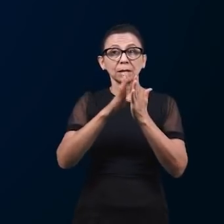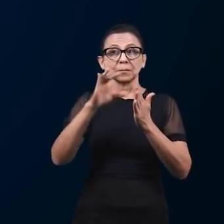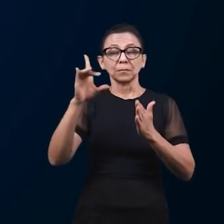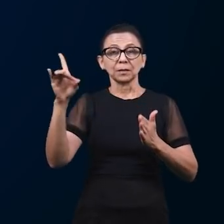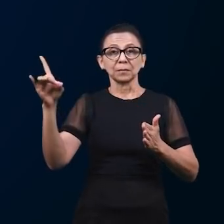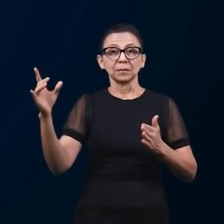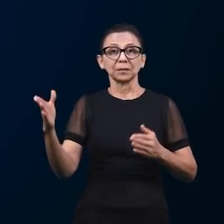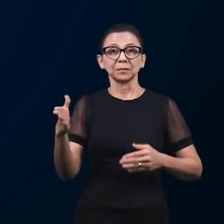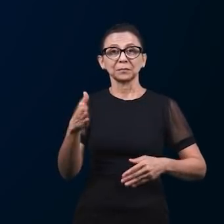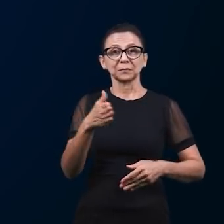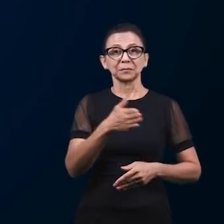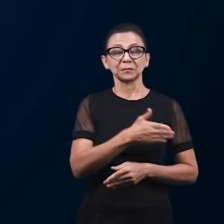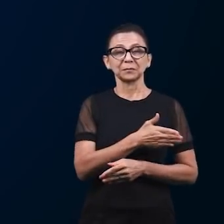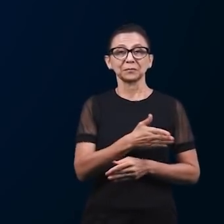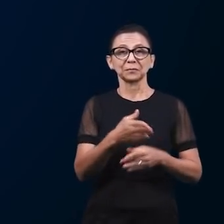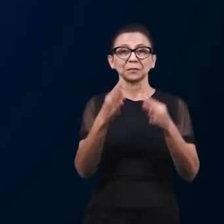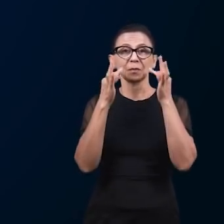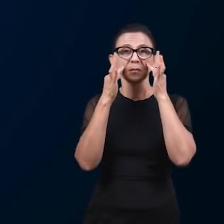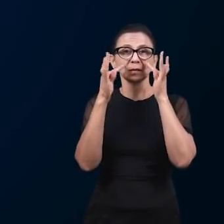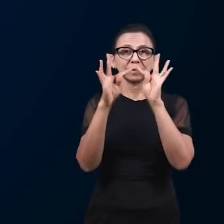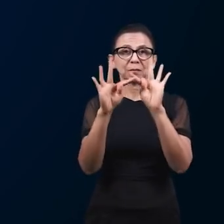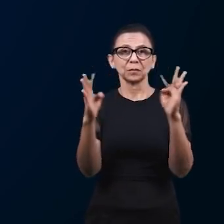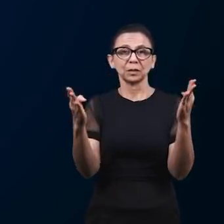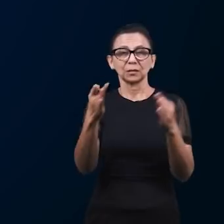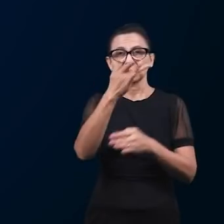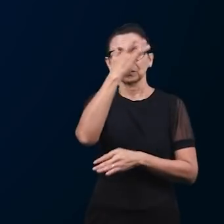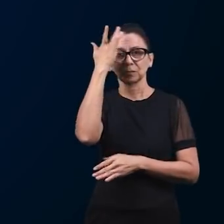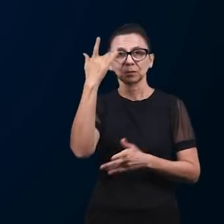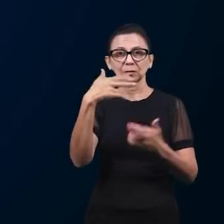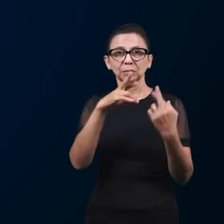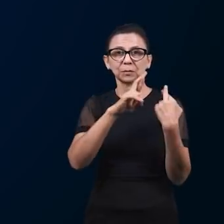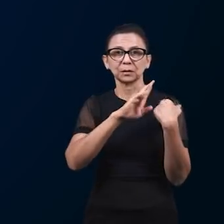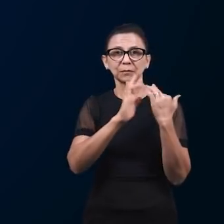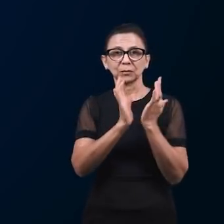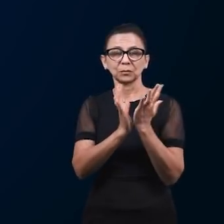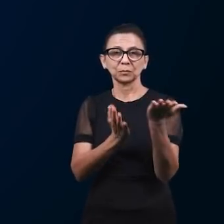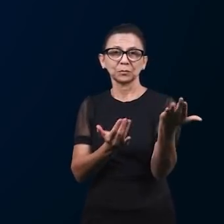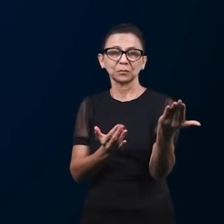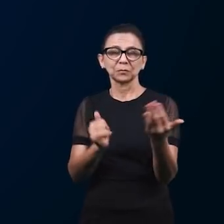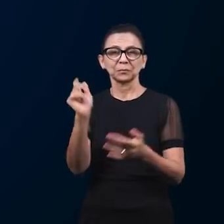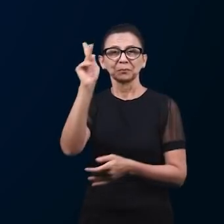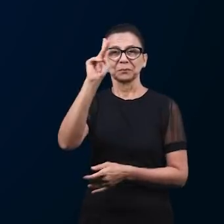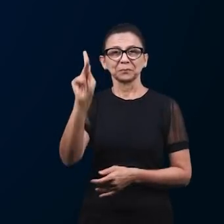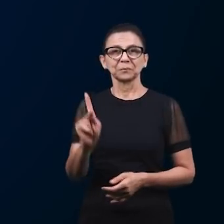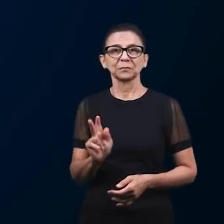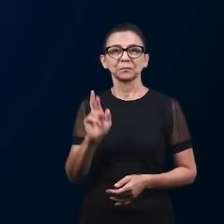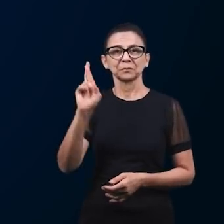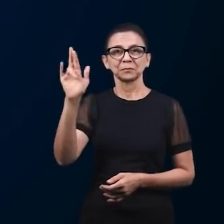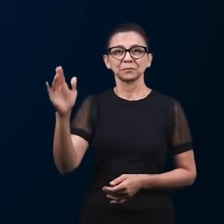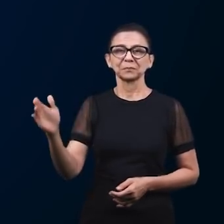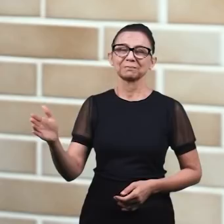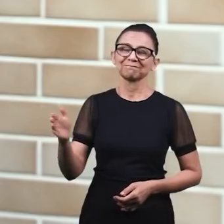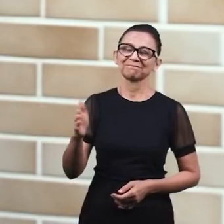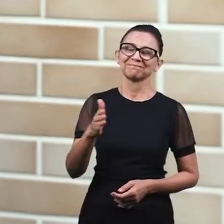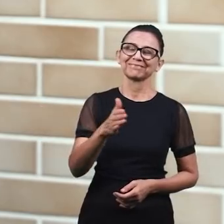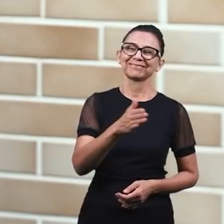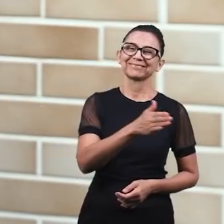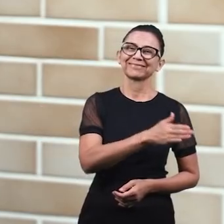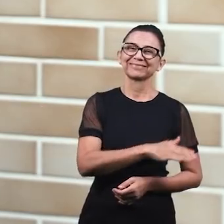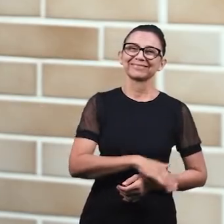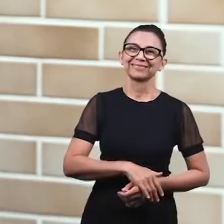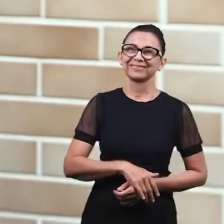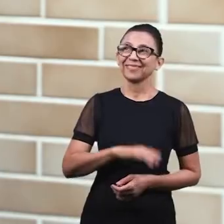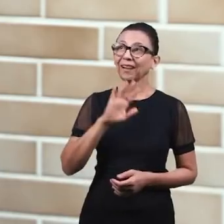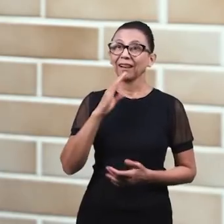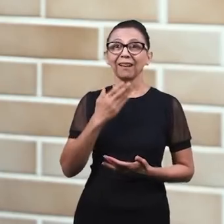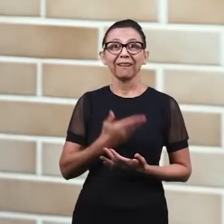a Jesus. Vamos agora ouvir também o testemunho de um responsável pelo grupo de jovens. A paz do Senhor. Bergson, eu